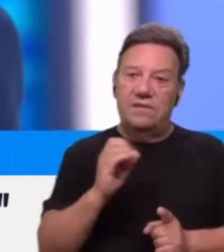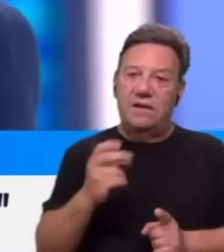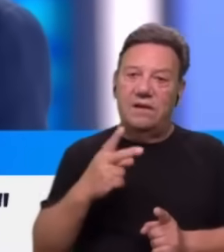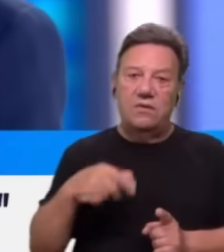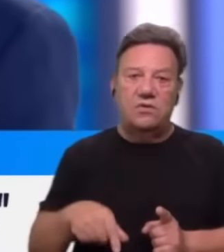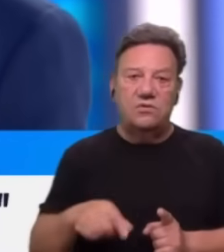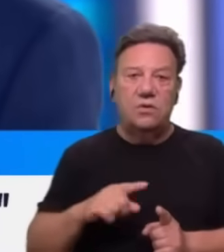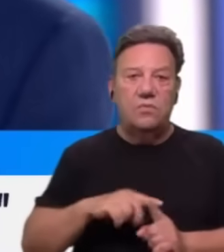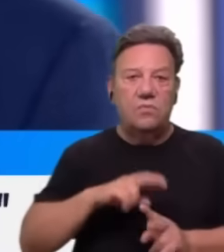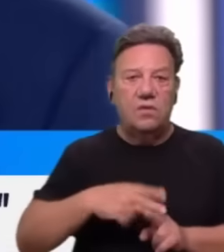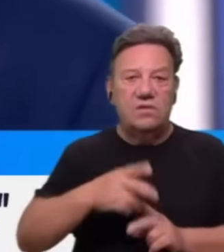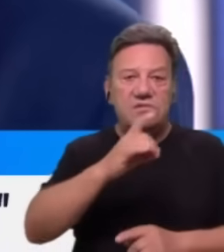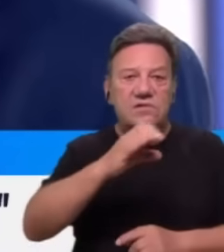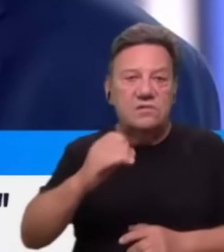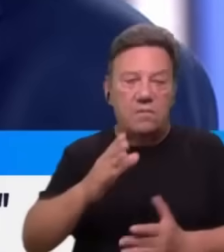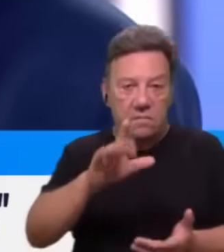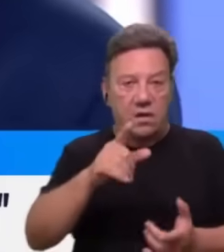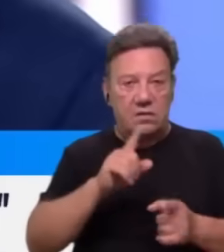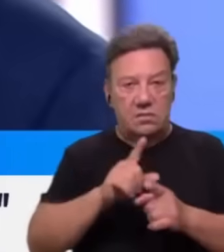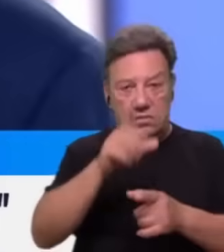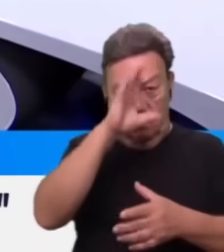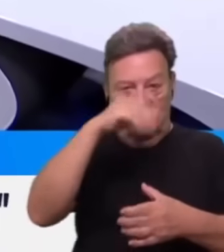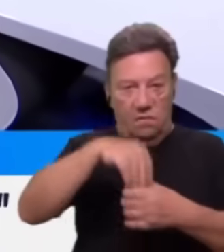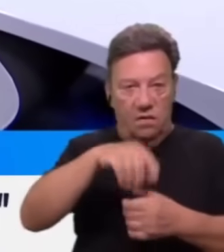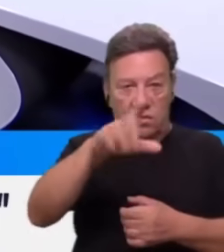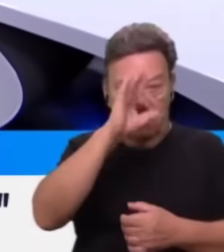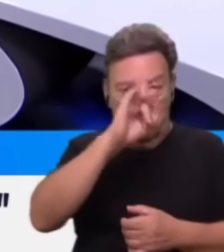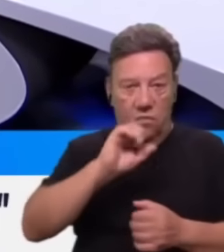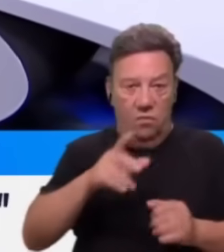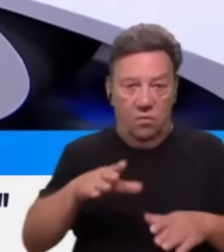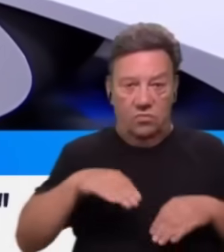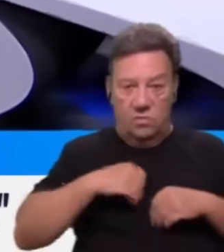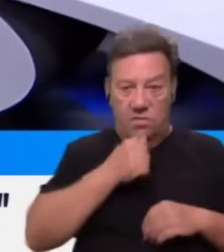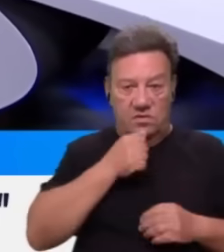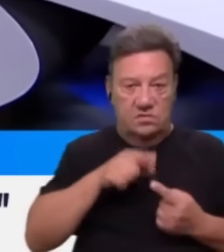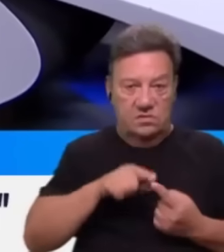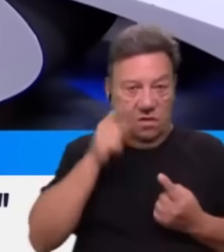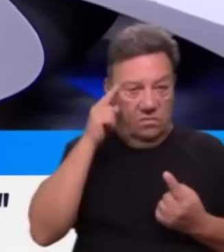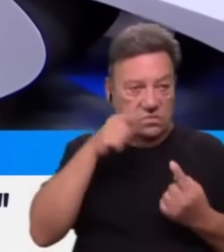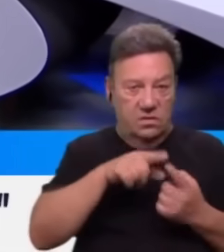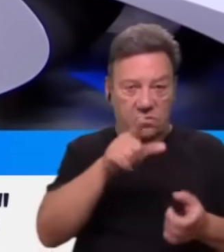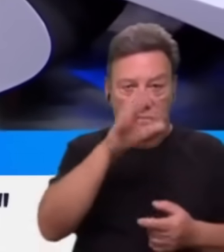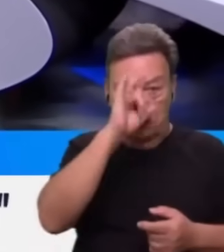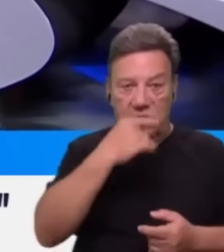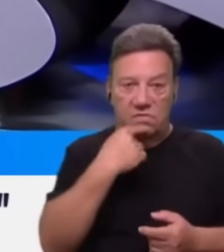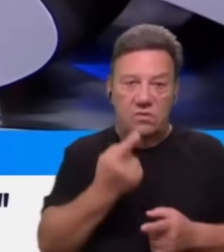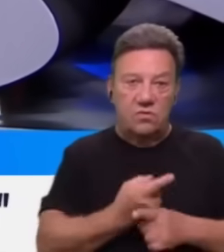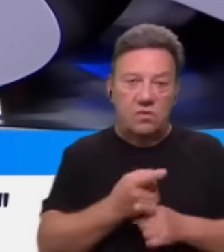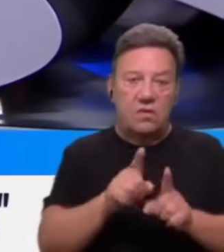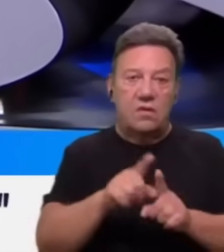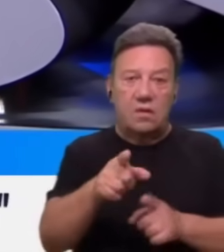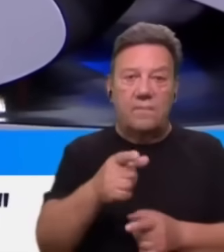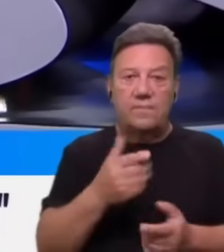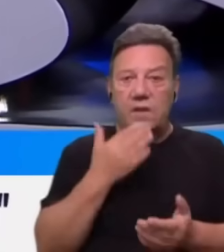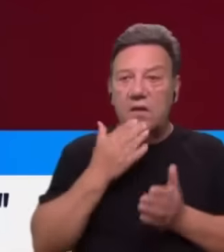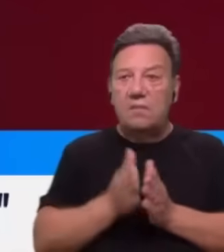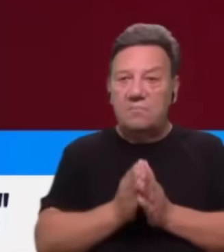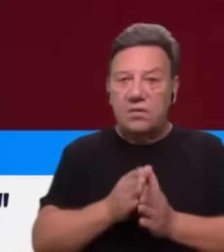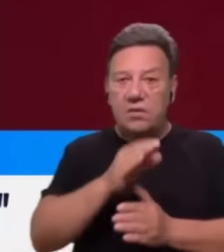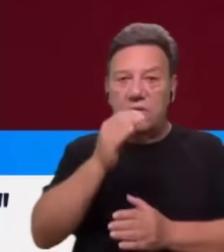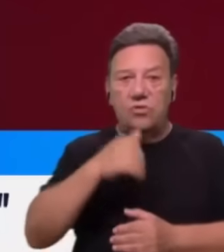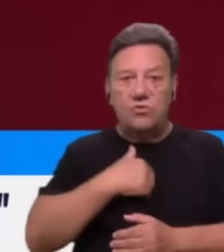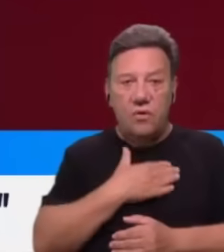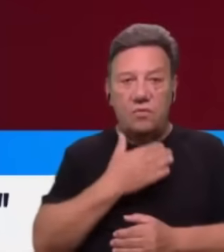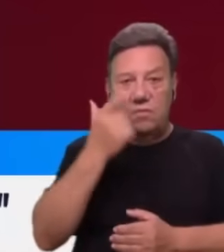este ano é 600 mas aí está num governo ou governo toma uma decisão nesse sentido o senhor Ministro disse qualquer coisa com uma polar ou bom senso dos